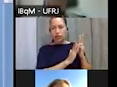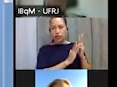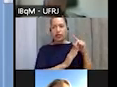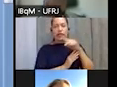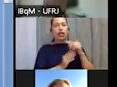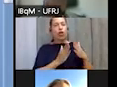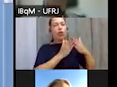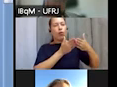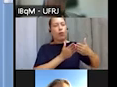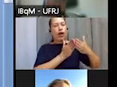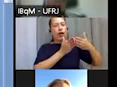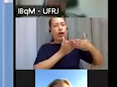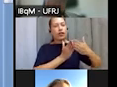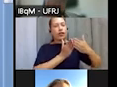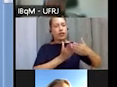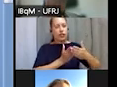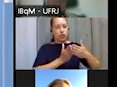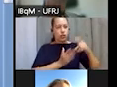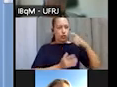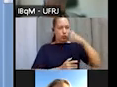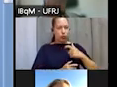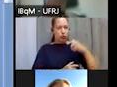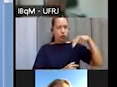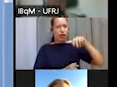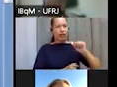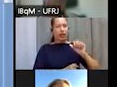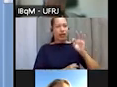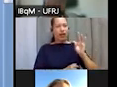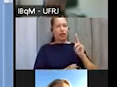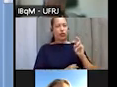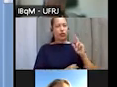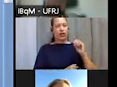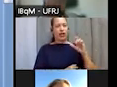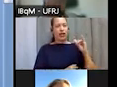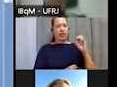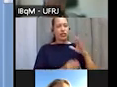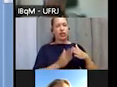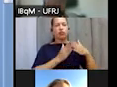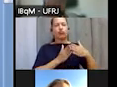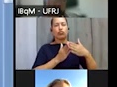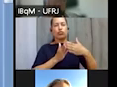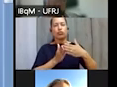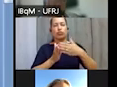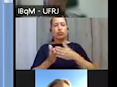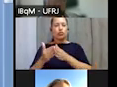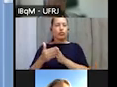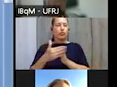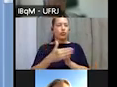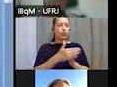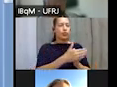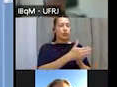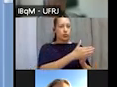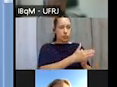o naturalista indo de um lado para o outro do canal fluvial. Ou seja, mesmo